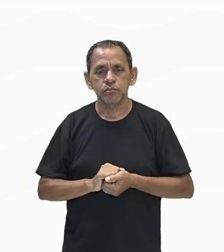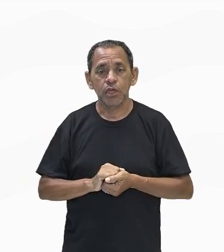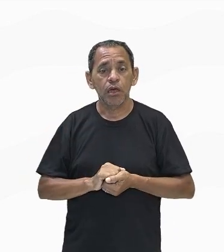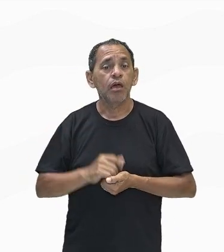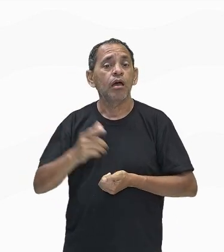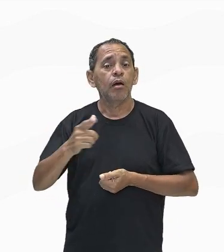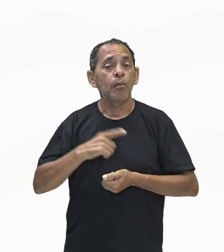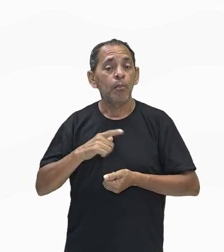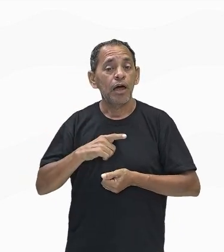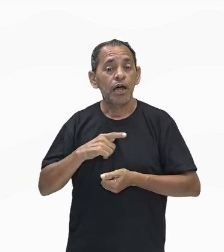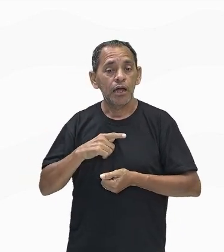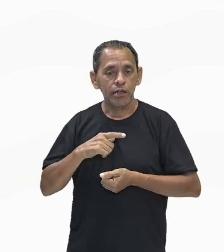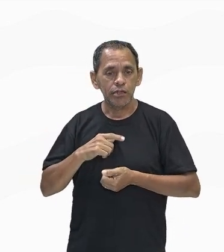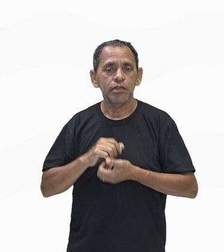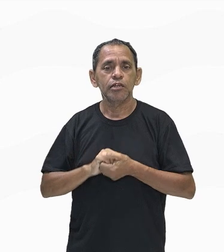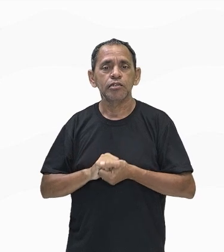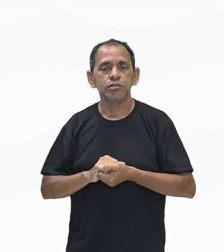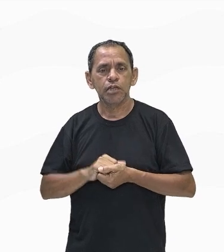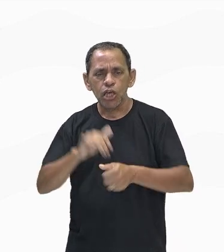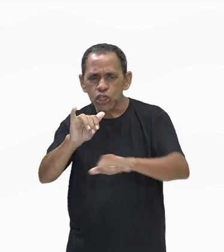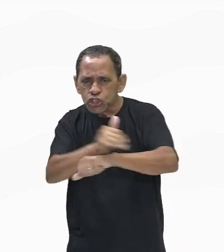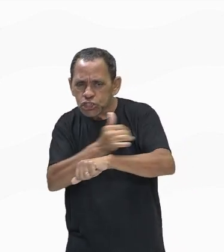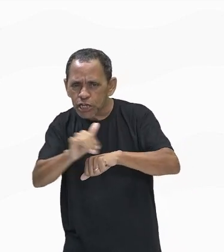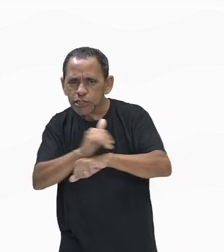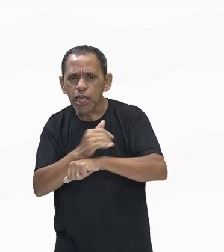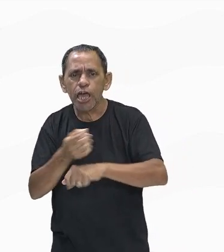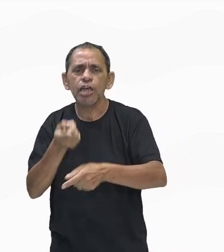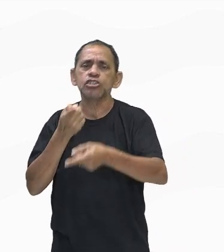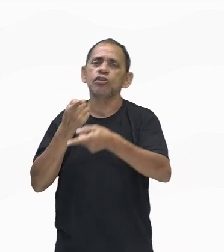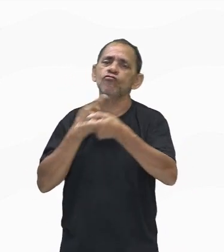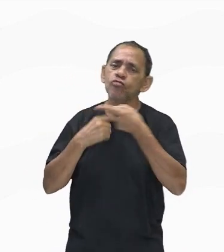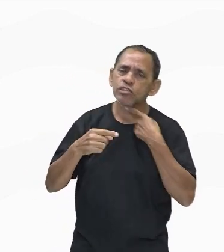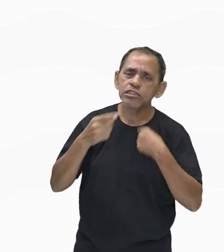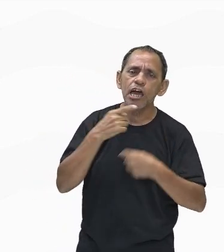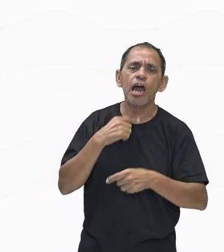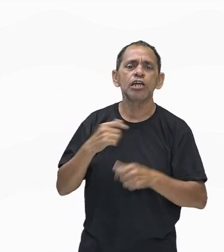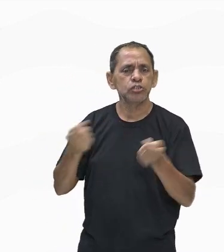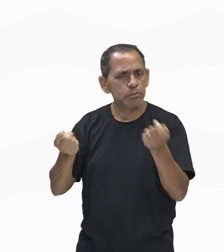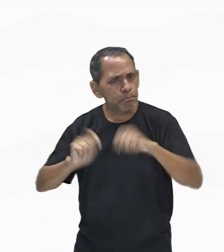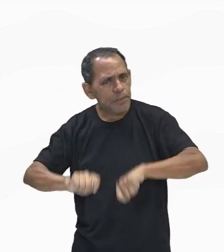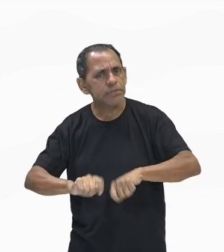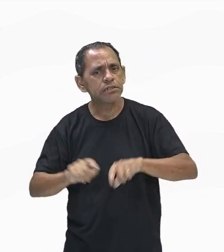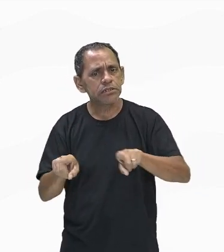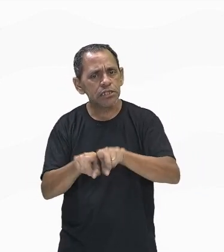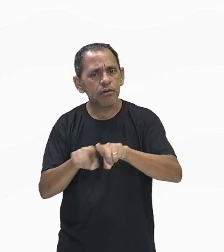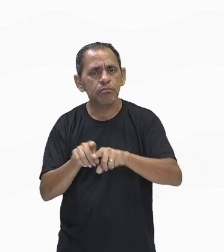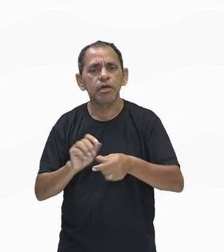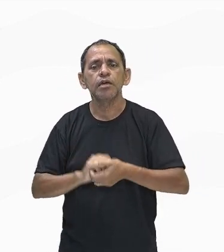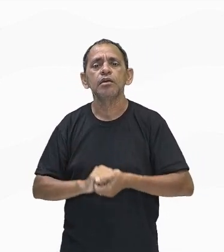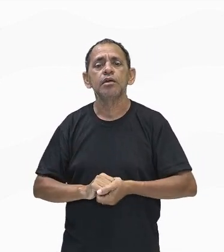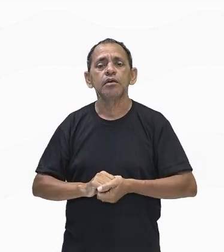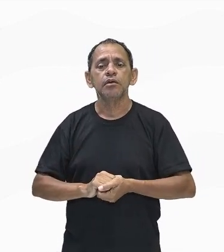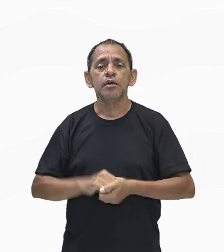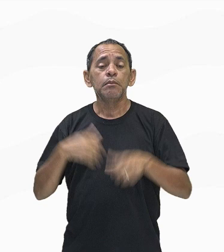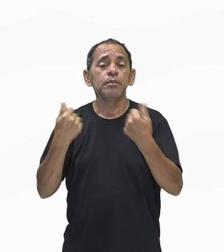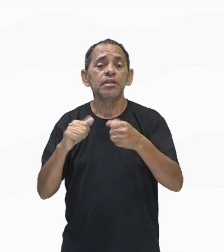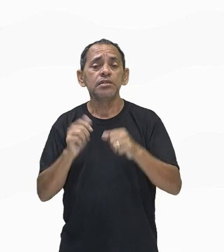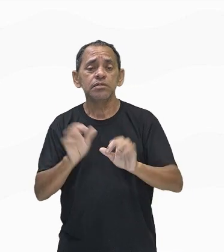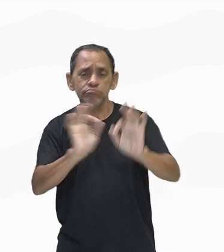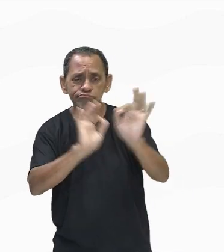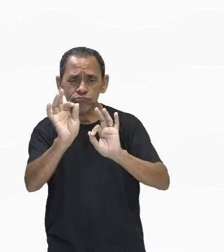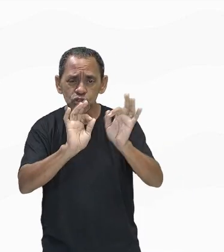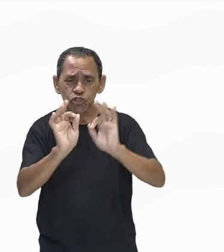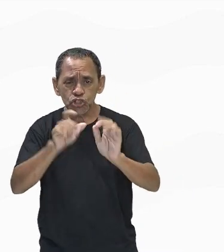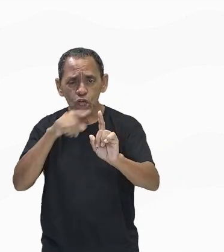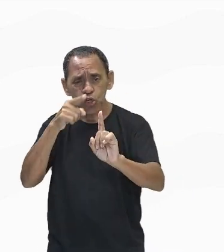de realizar os nossos desejos, vontades e necessidades, é fundamental organizar os nossos objetivos, tá? Então a